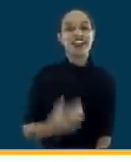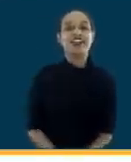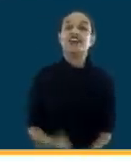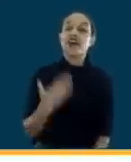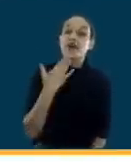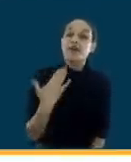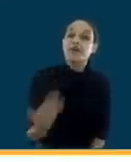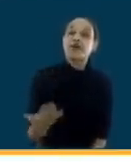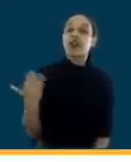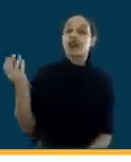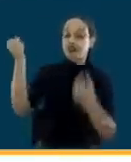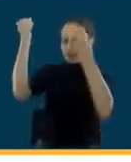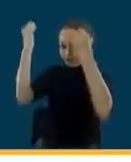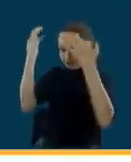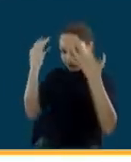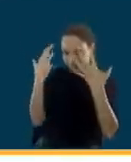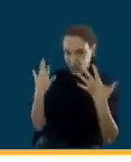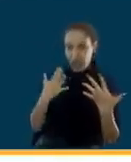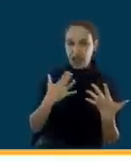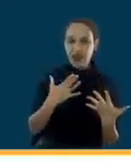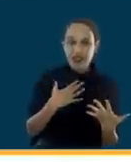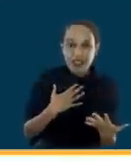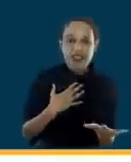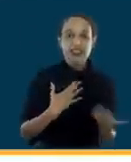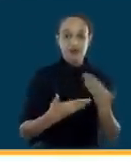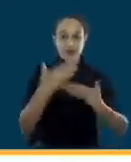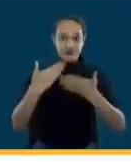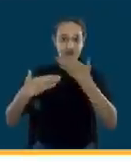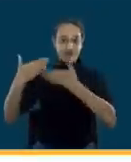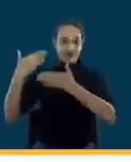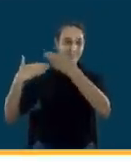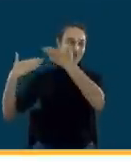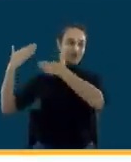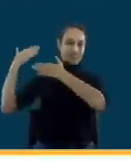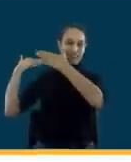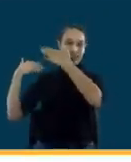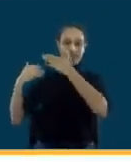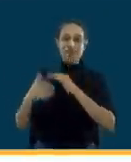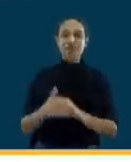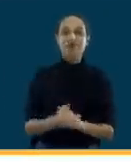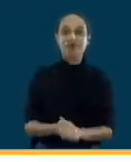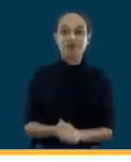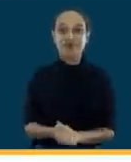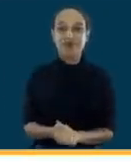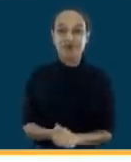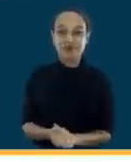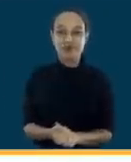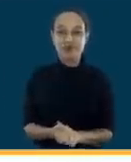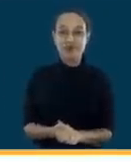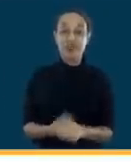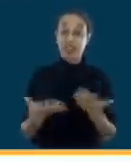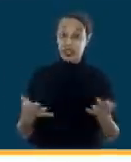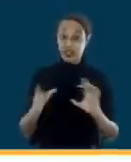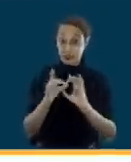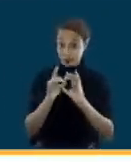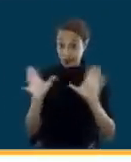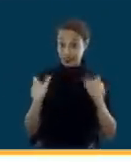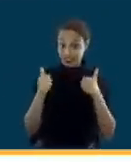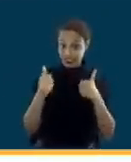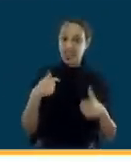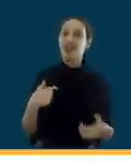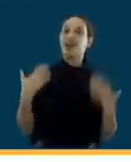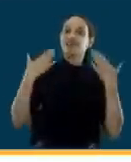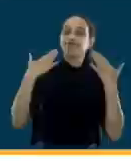das minhas ancestrais pelas palavras a serem tecidas neste espaço. Permissão para eu